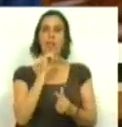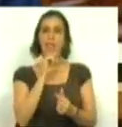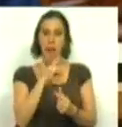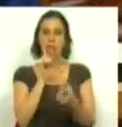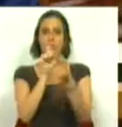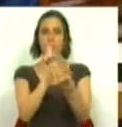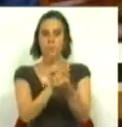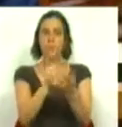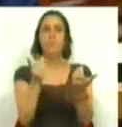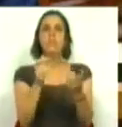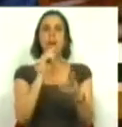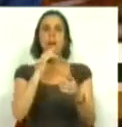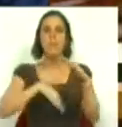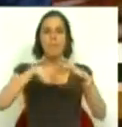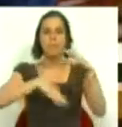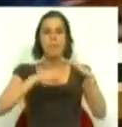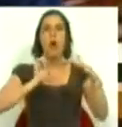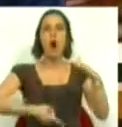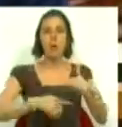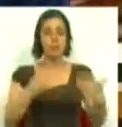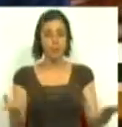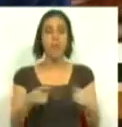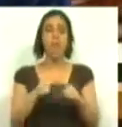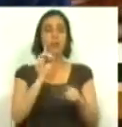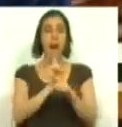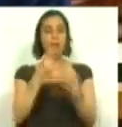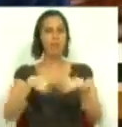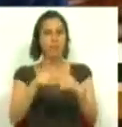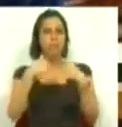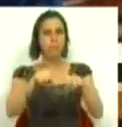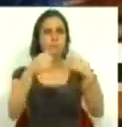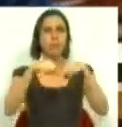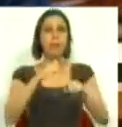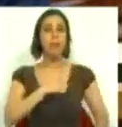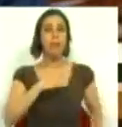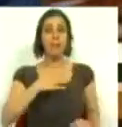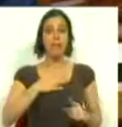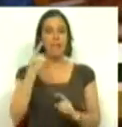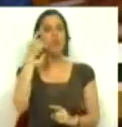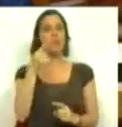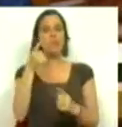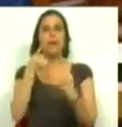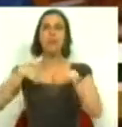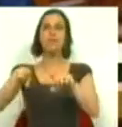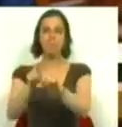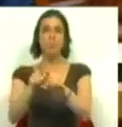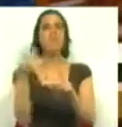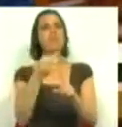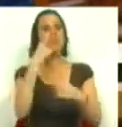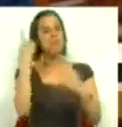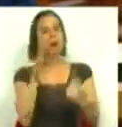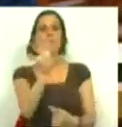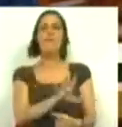eficiência, atendimento e sobrecapacidade. Ao longo dessas audições, as entidades e especialistas ouvidos